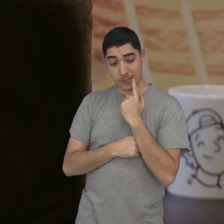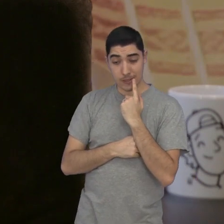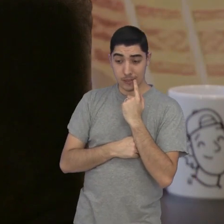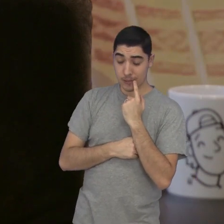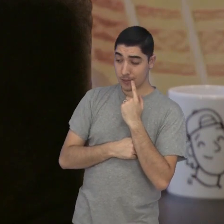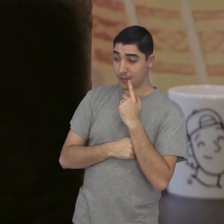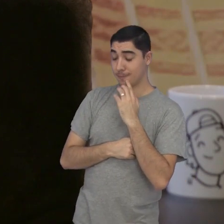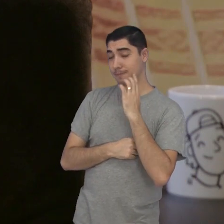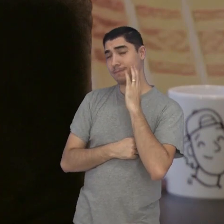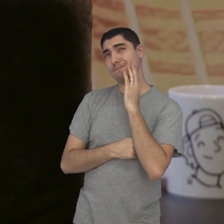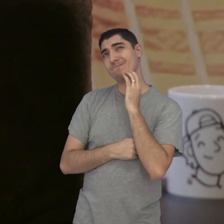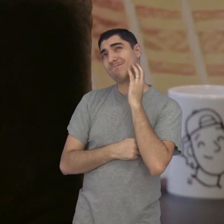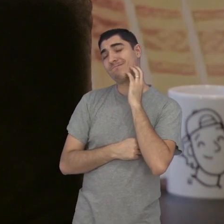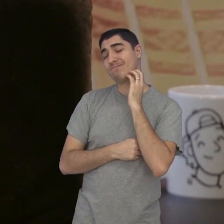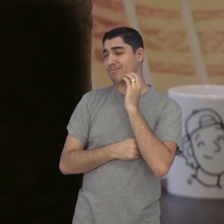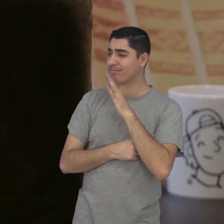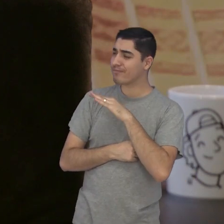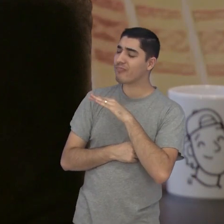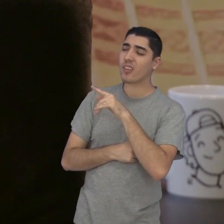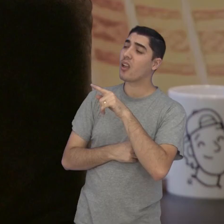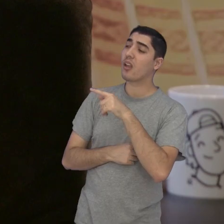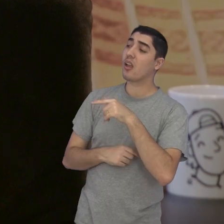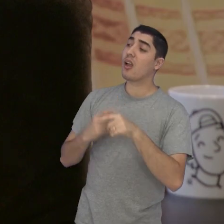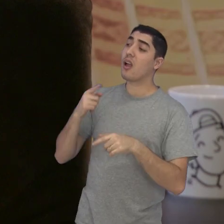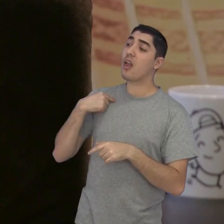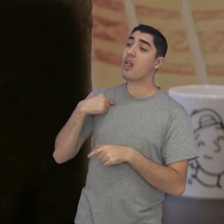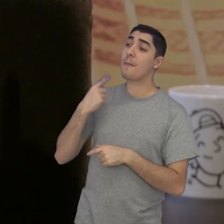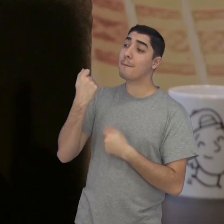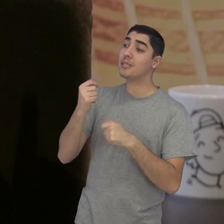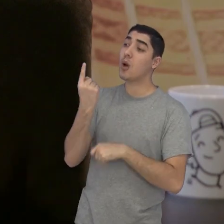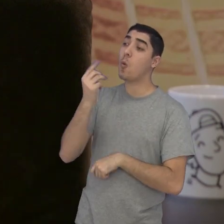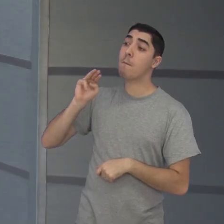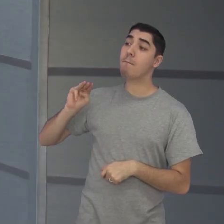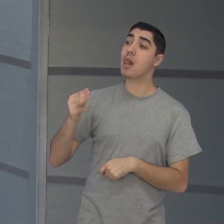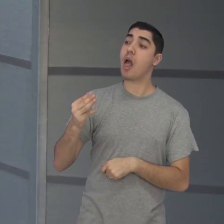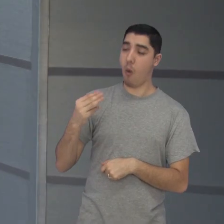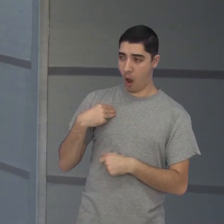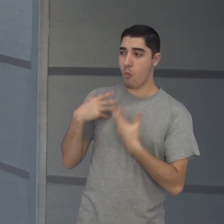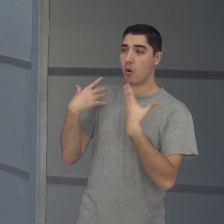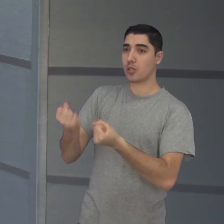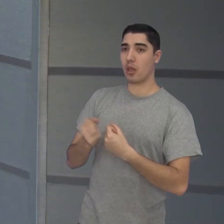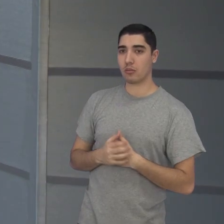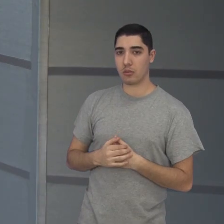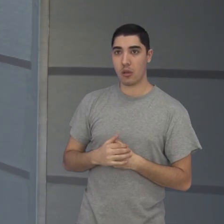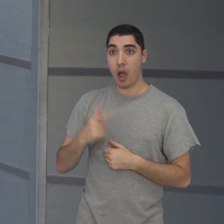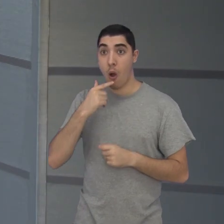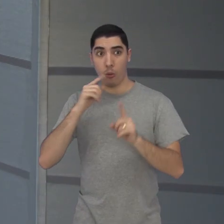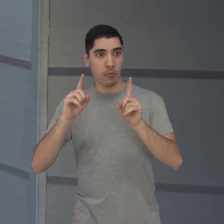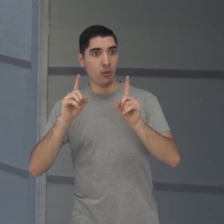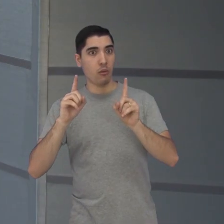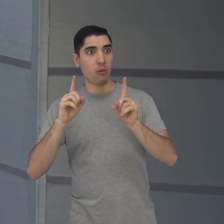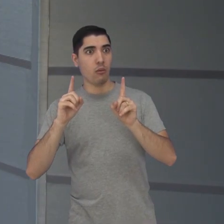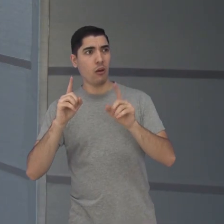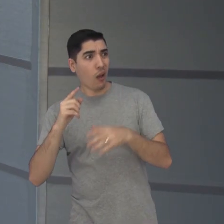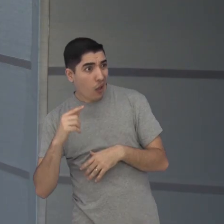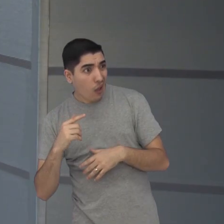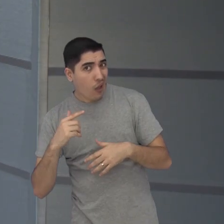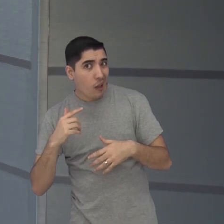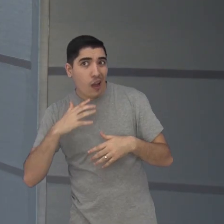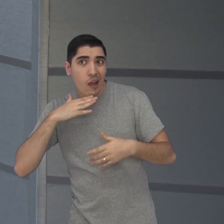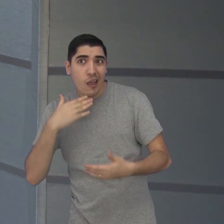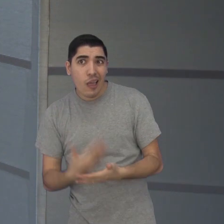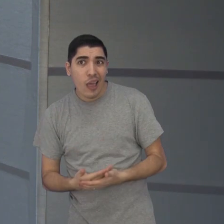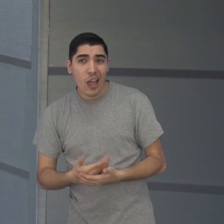lado, pensou, e olhou para o Abílio e falou: eu não faço o papel por menos de $1 milhão. Aí o homem quase caiu na cadeira. Pô,